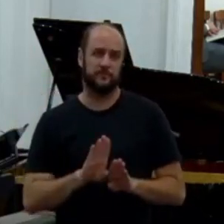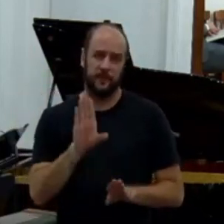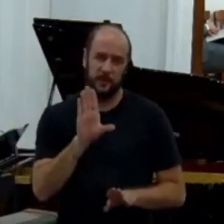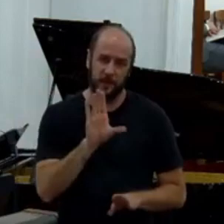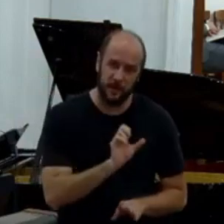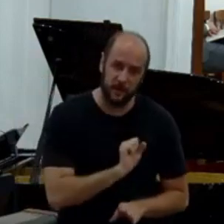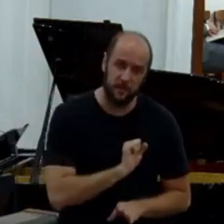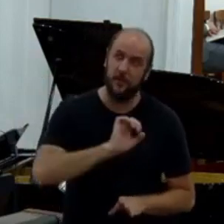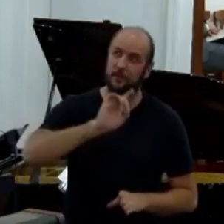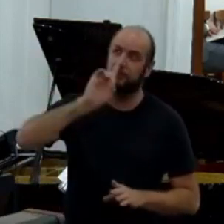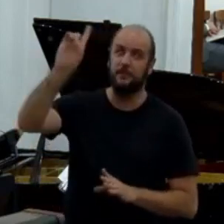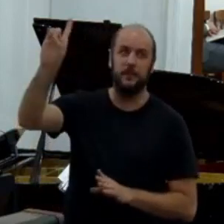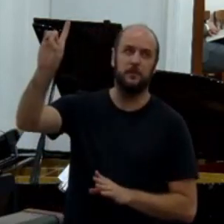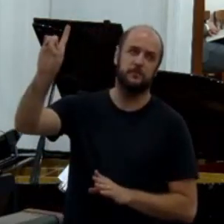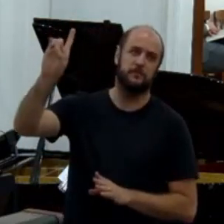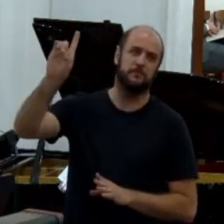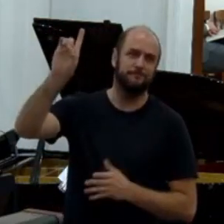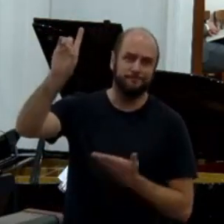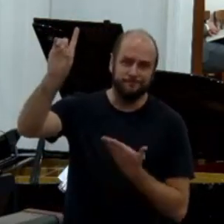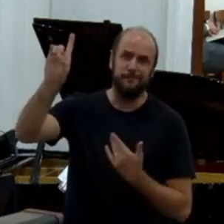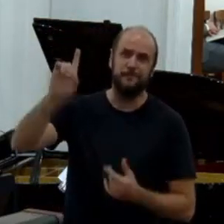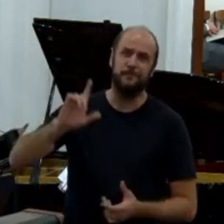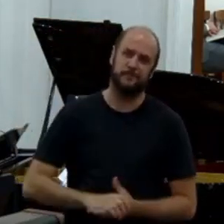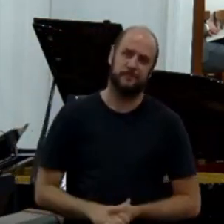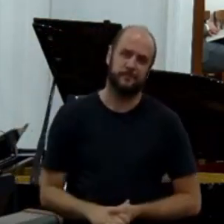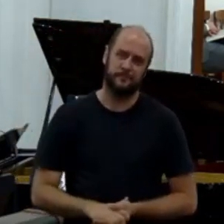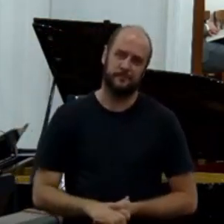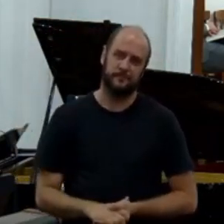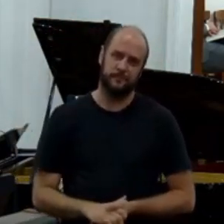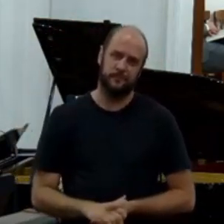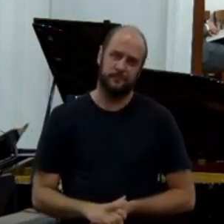amar a Deus. A Deus.